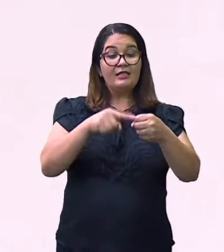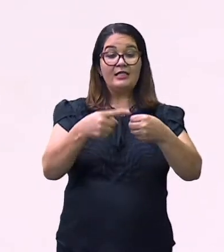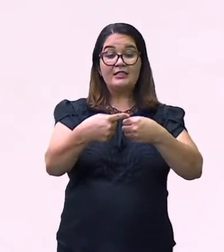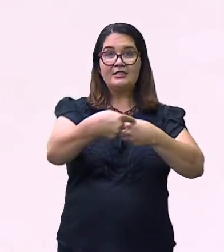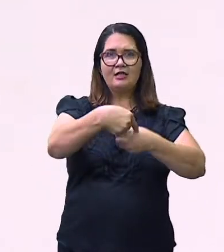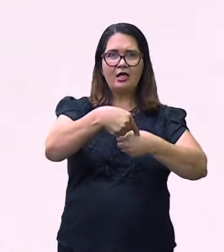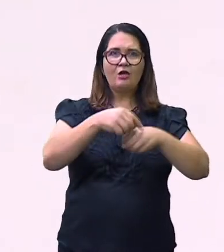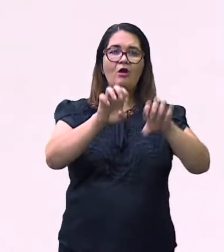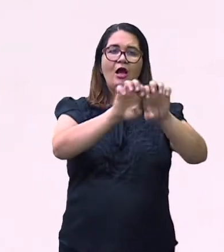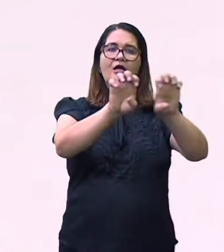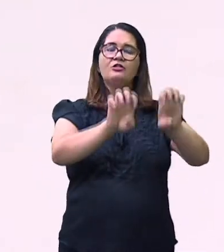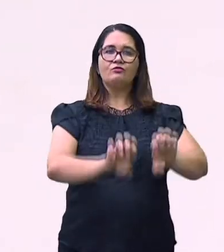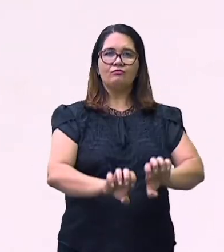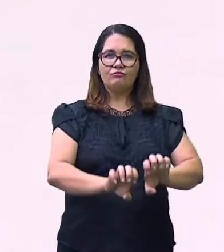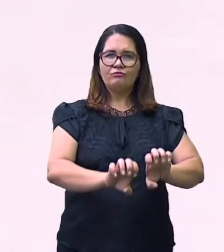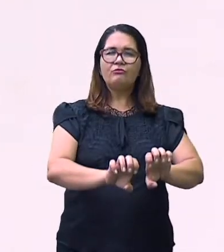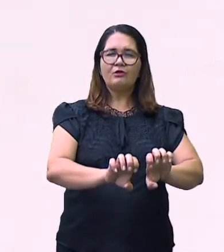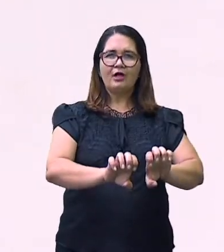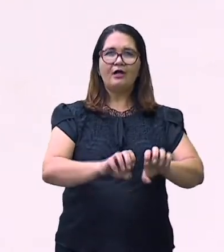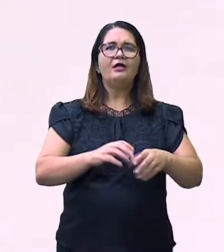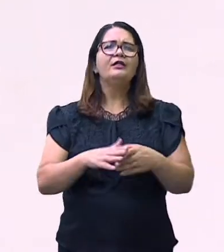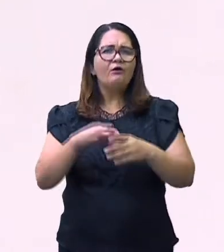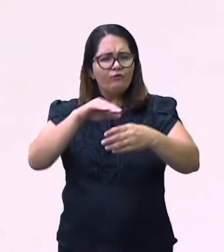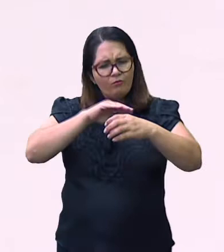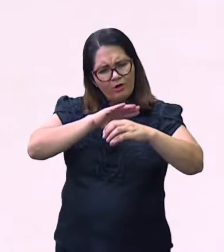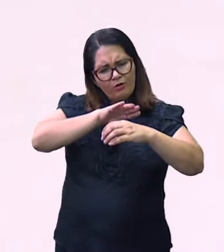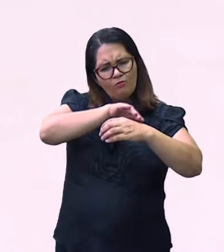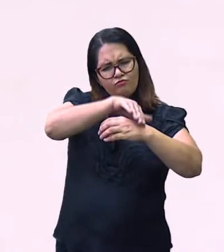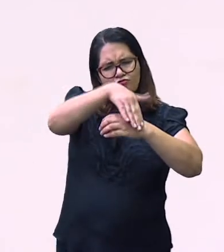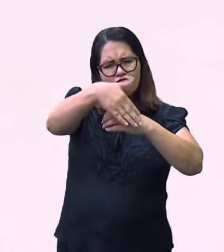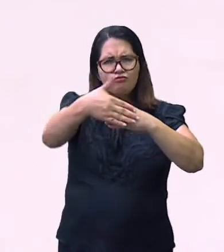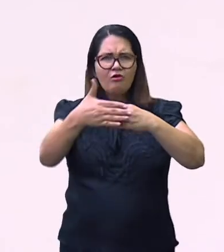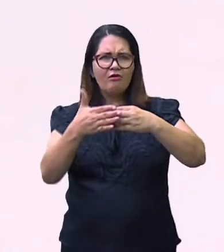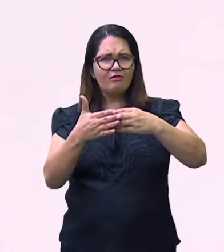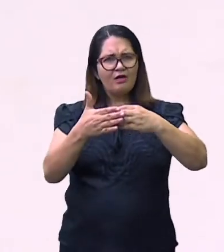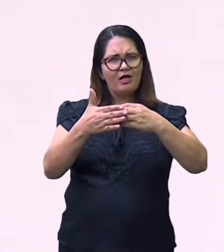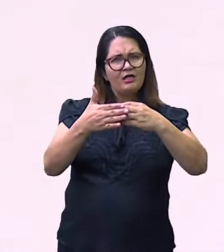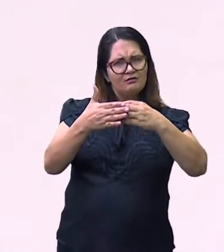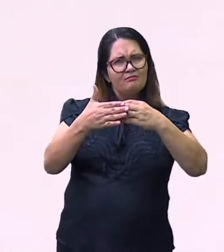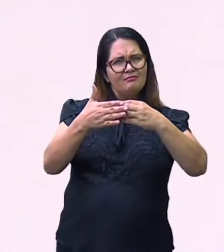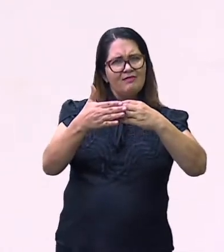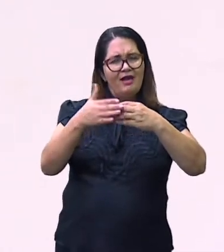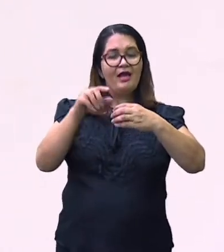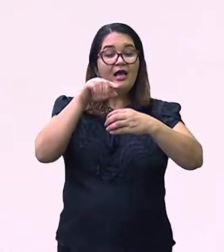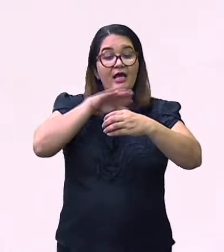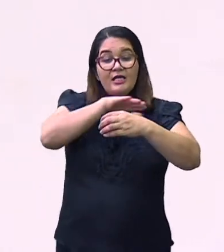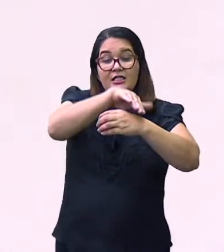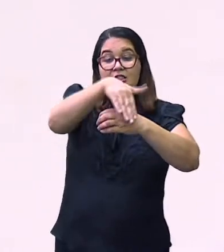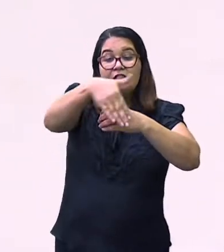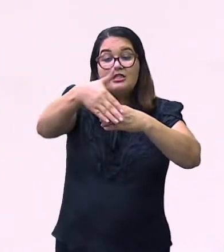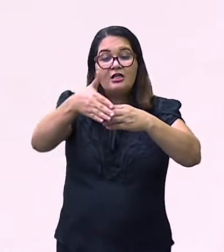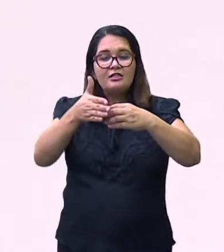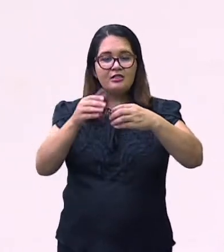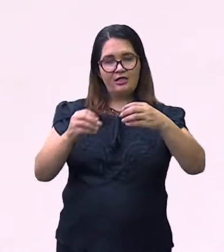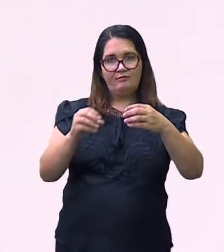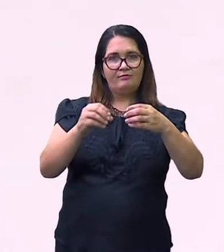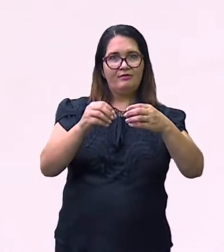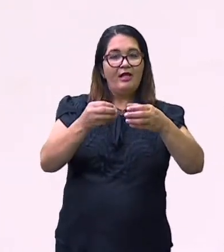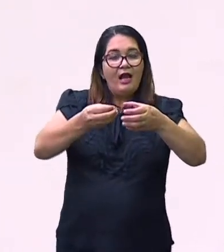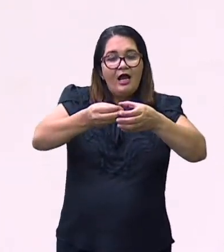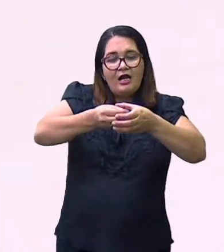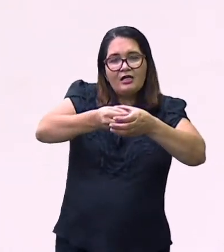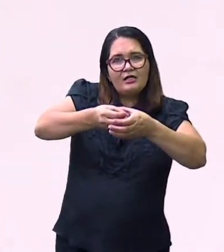da parede celular. Como que será que fica isso? Ela é uma parede que vai envolver a célula,